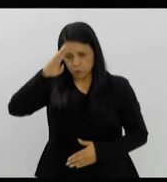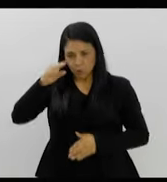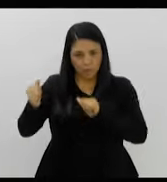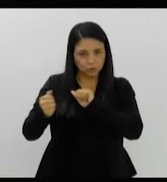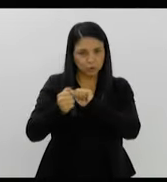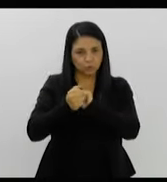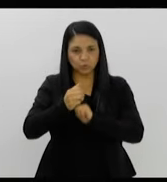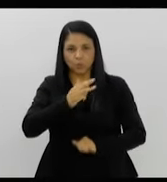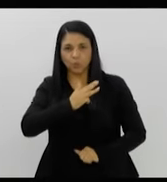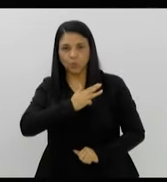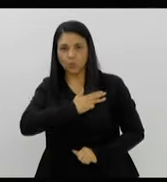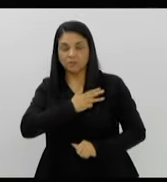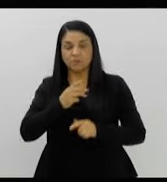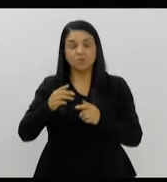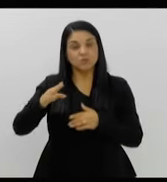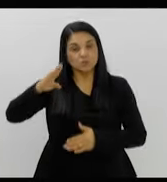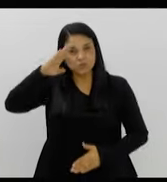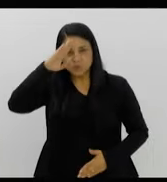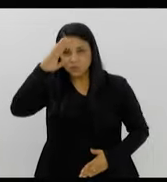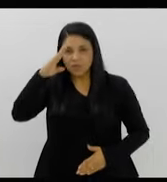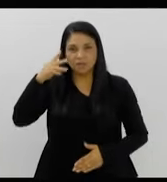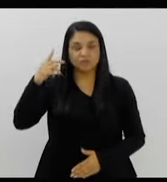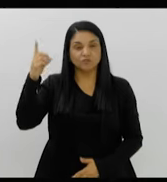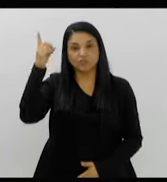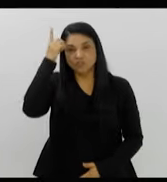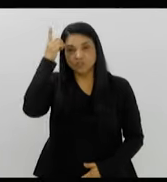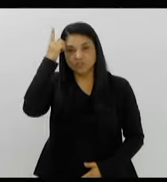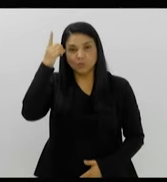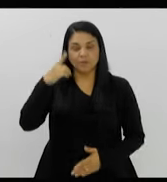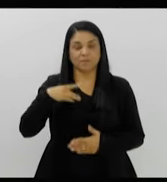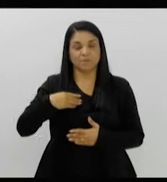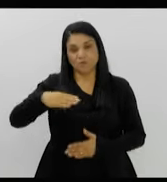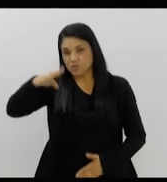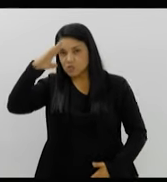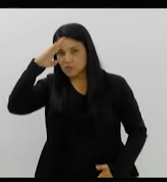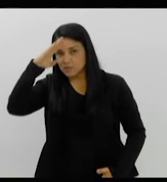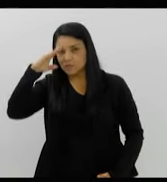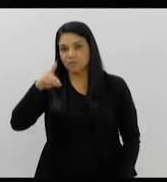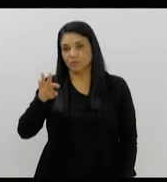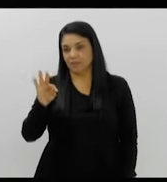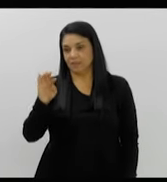foi soldado da Dilma depois foi soldado do temer